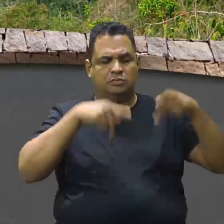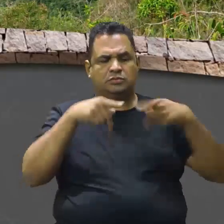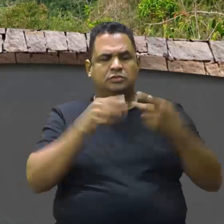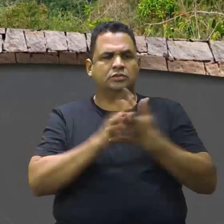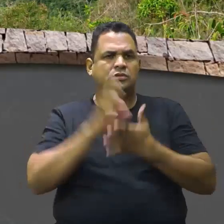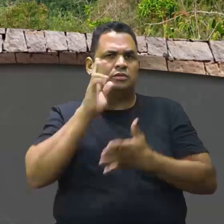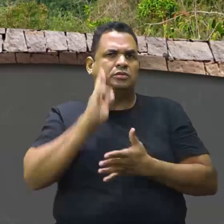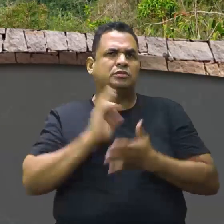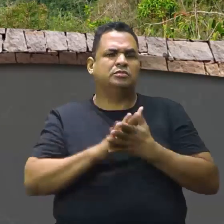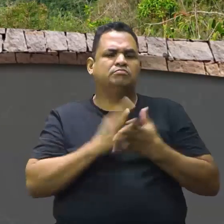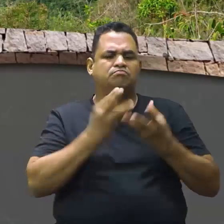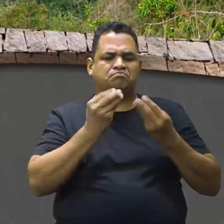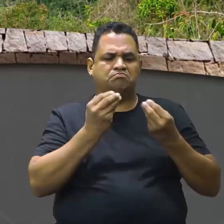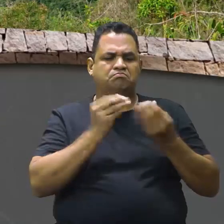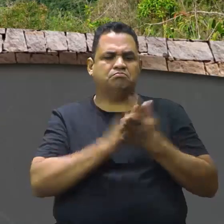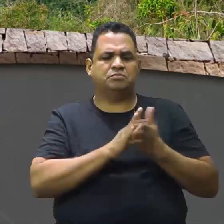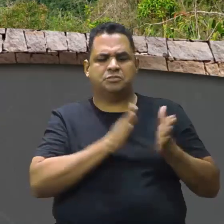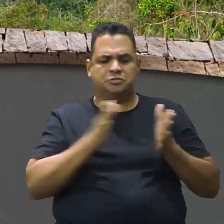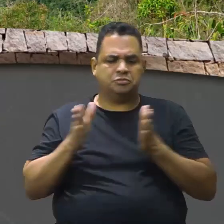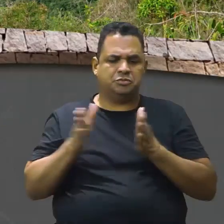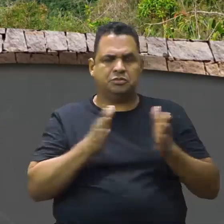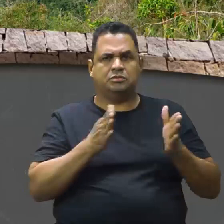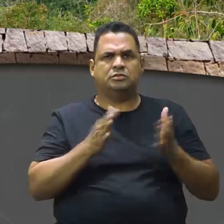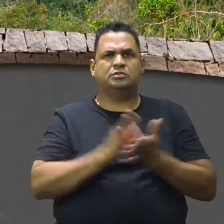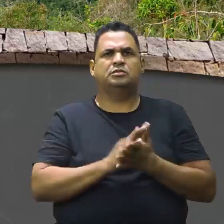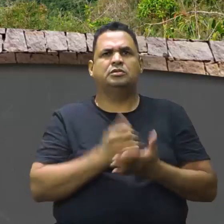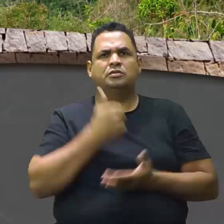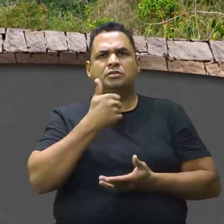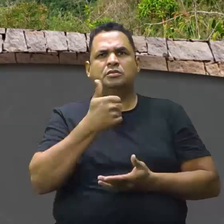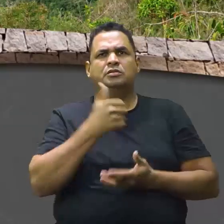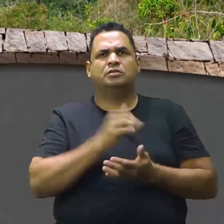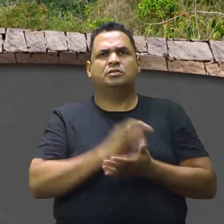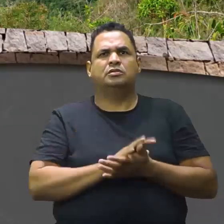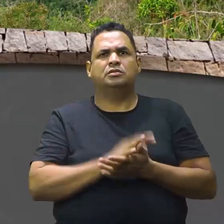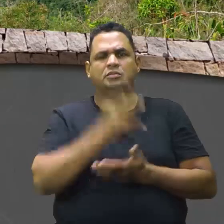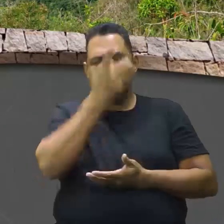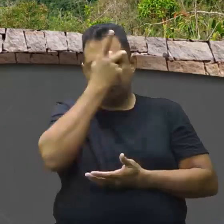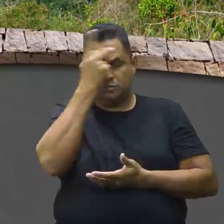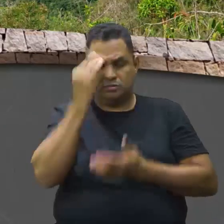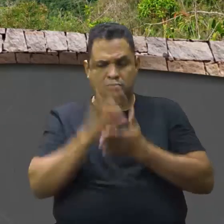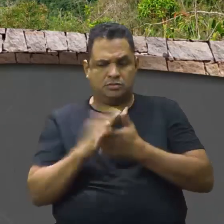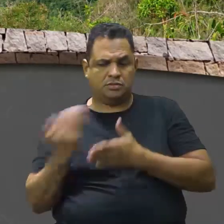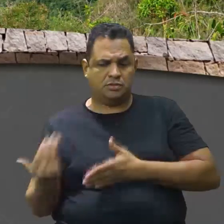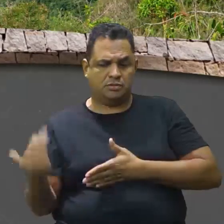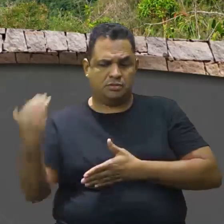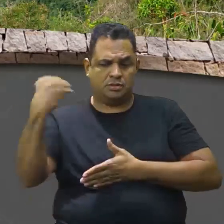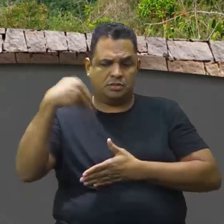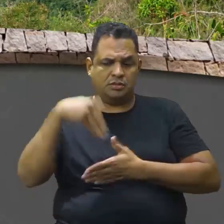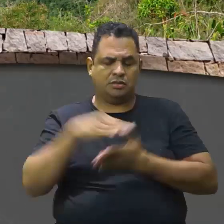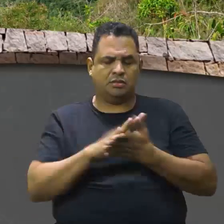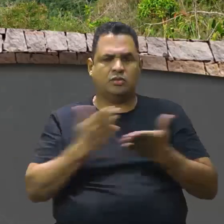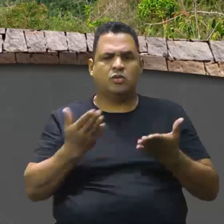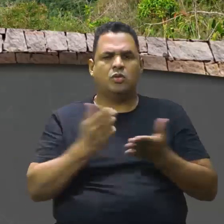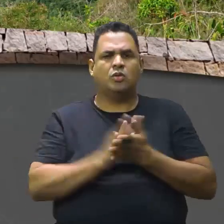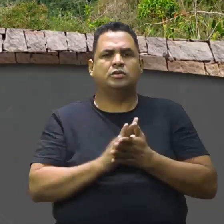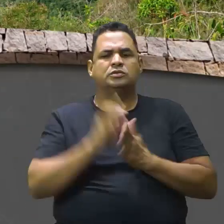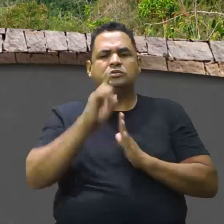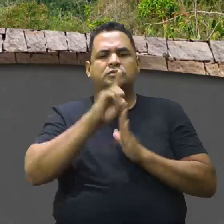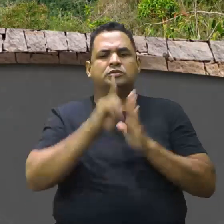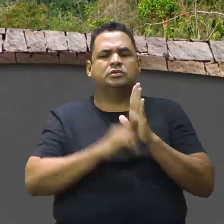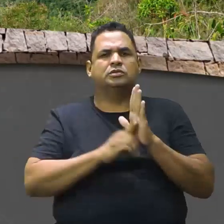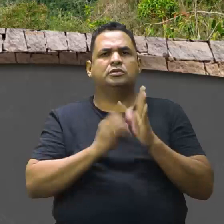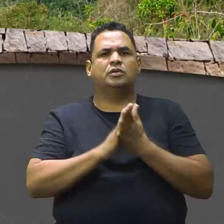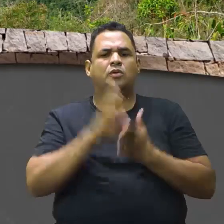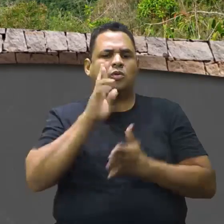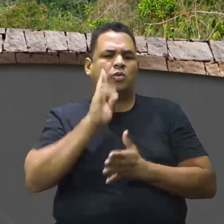Rondônia muito durante esse período. Beleza? Então, as pessoas que vieram para Rondônia nessa década de 70